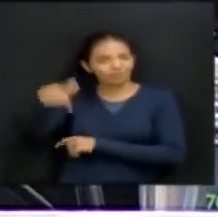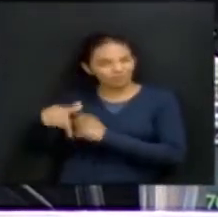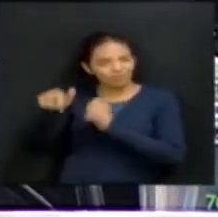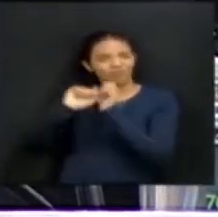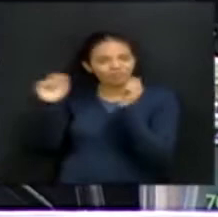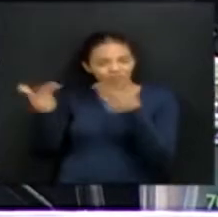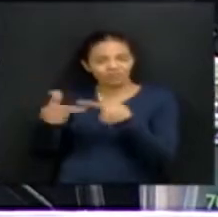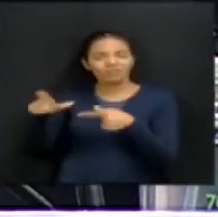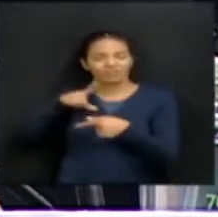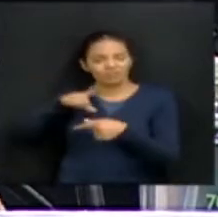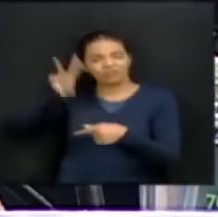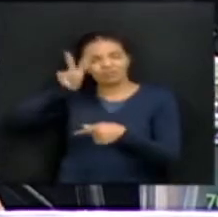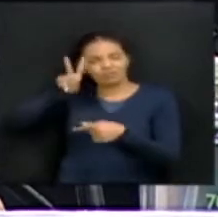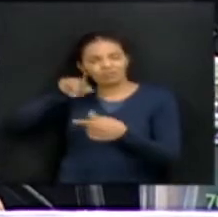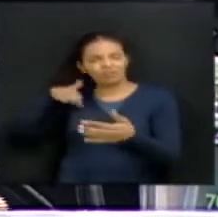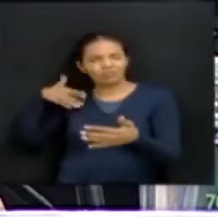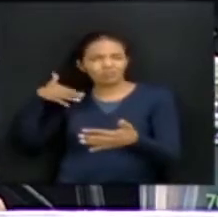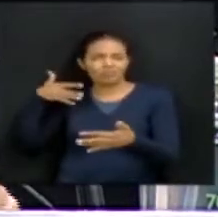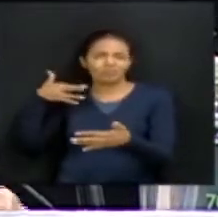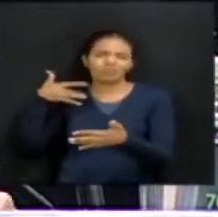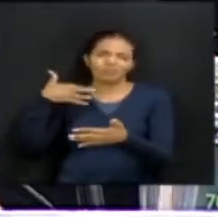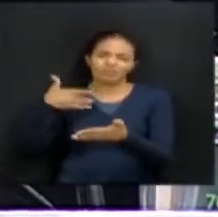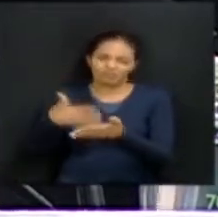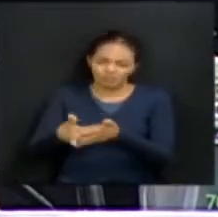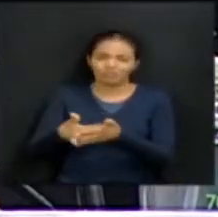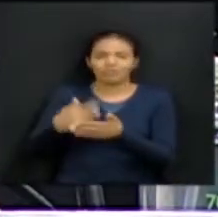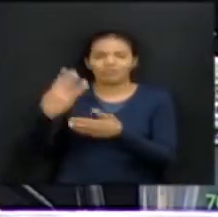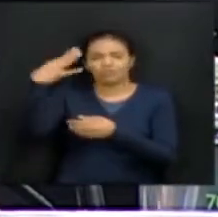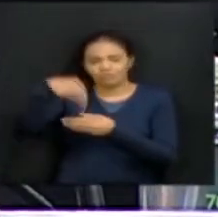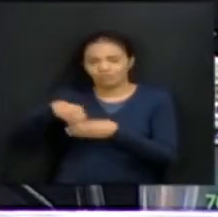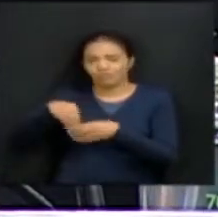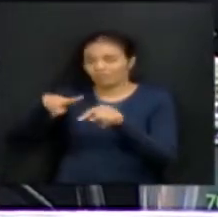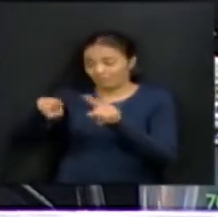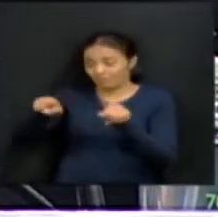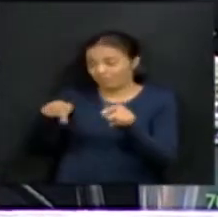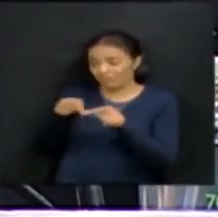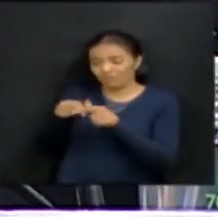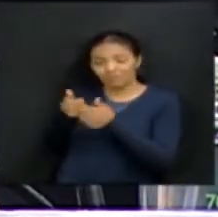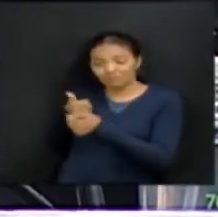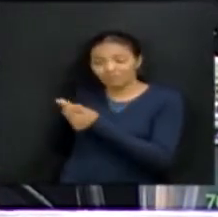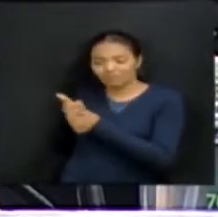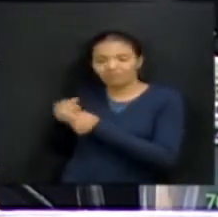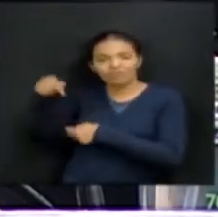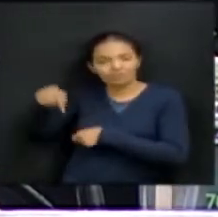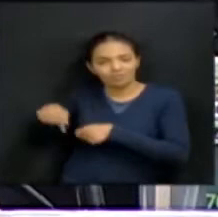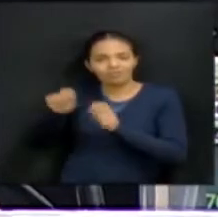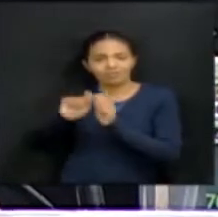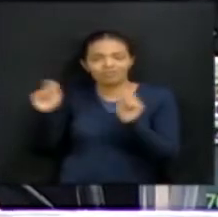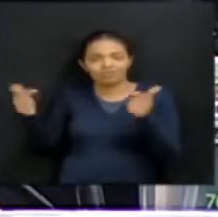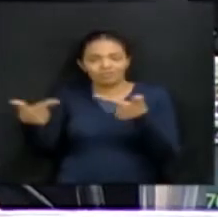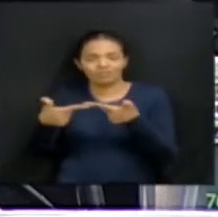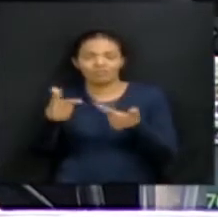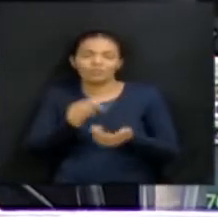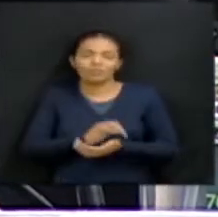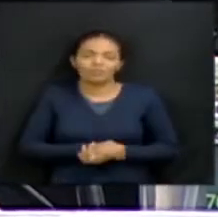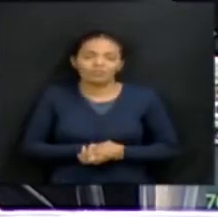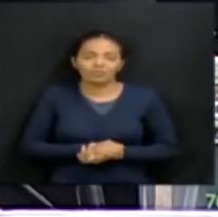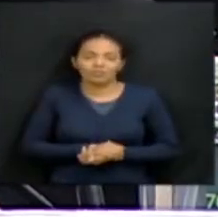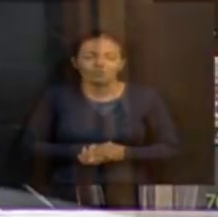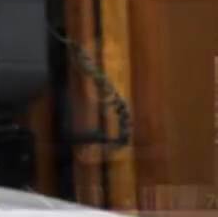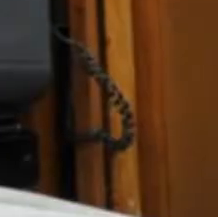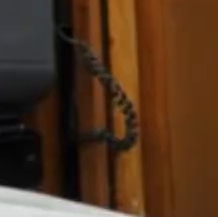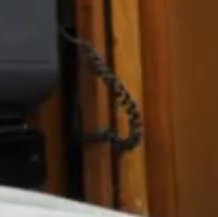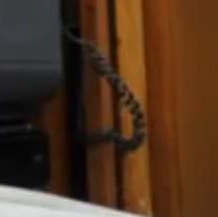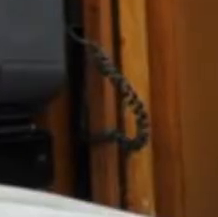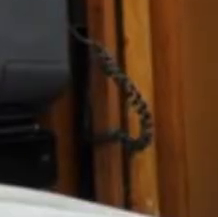mais no bem aqui no Nossa salas que serve toda os senhores parlamentares aqui nessa